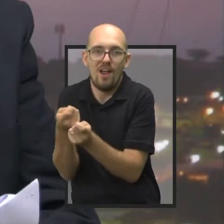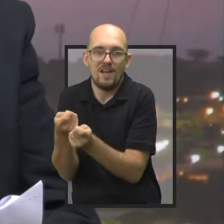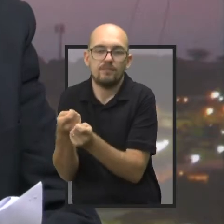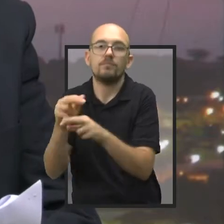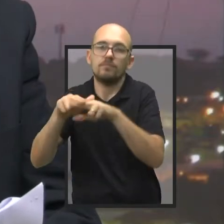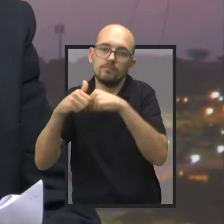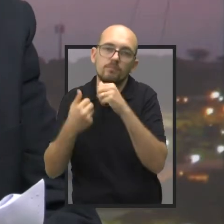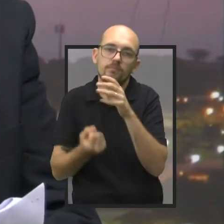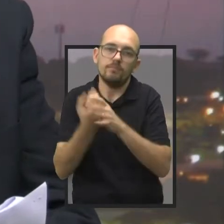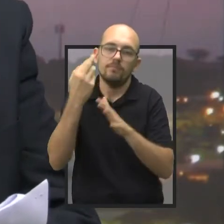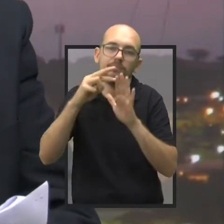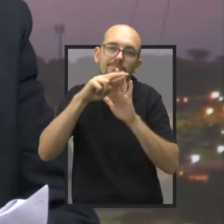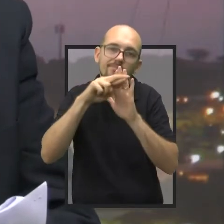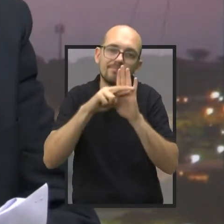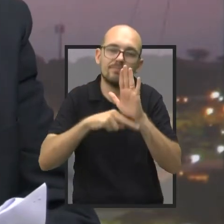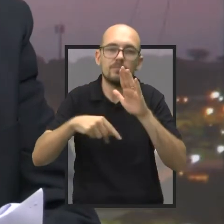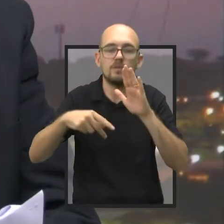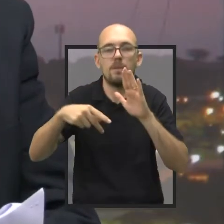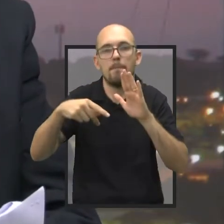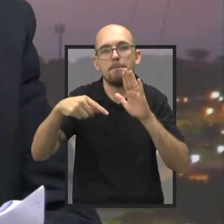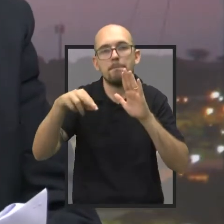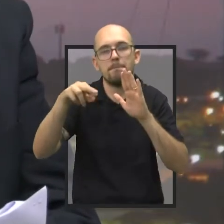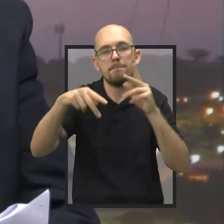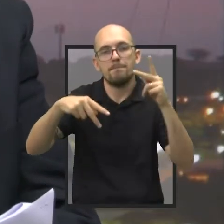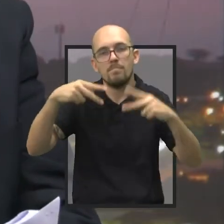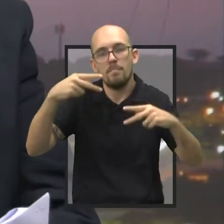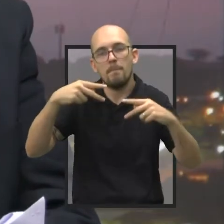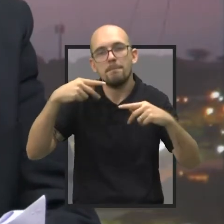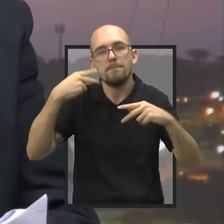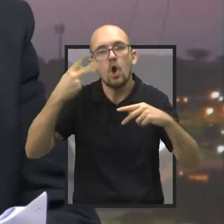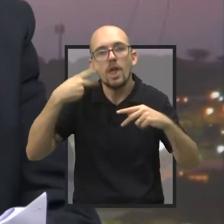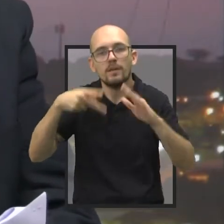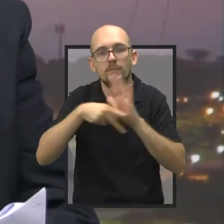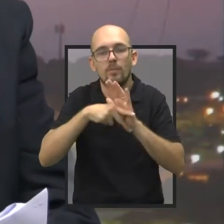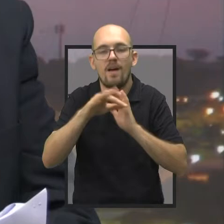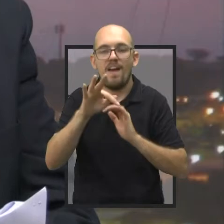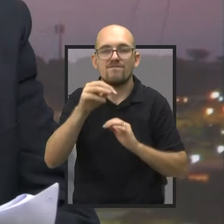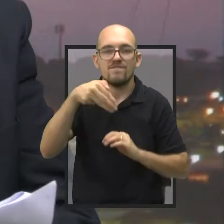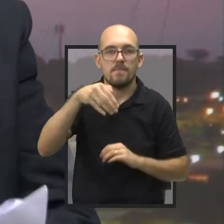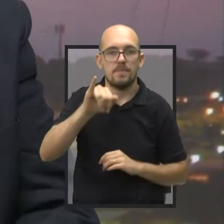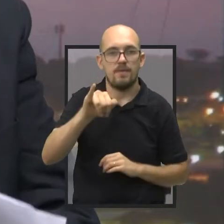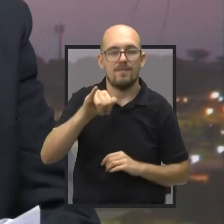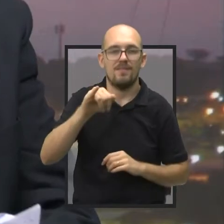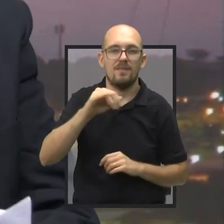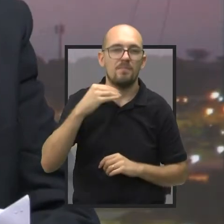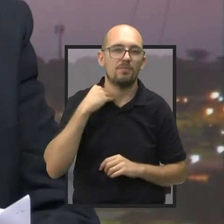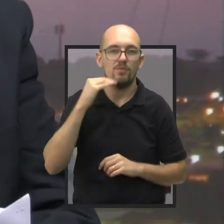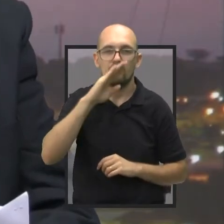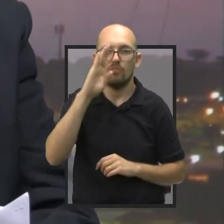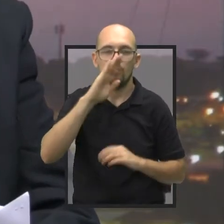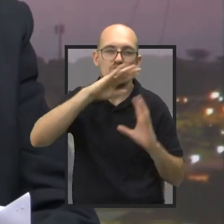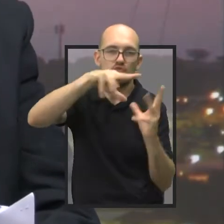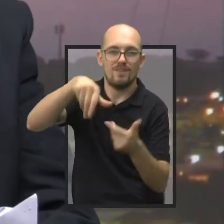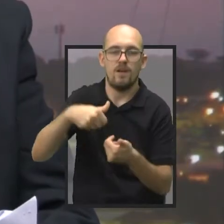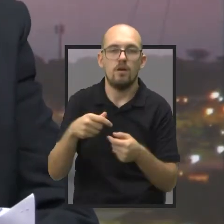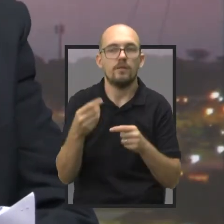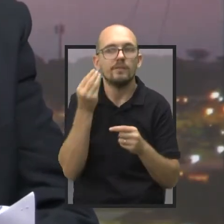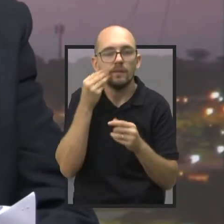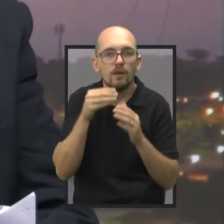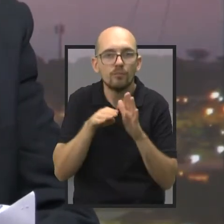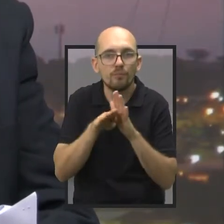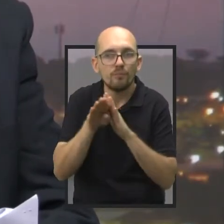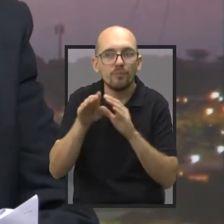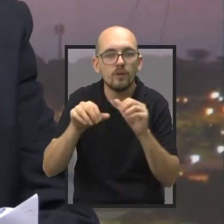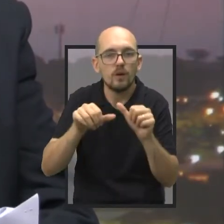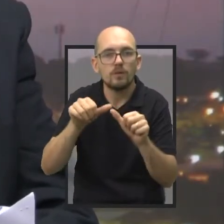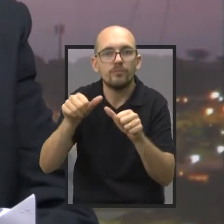Banco Central, do Banco Mundial, do FMI, como fomento de crescimento e como geração de novas